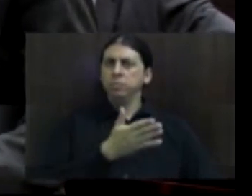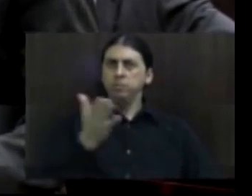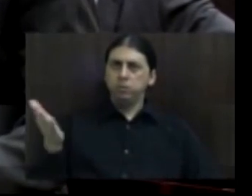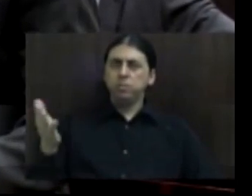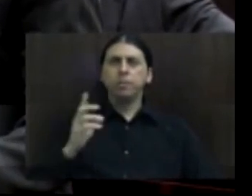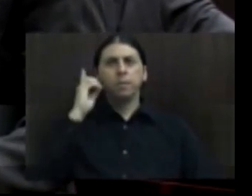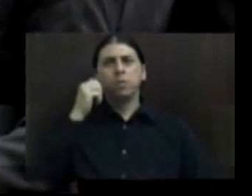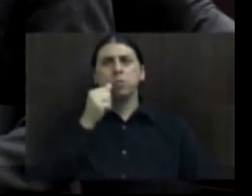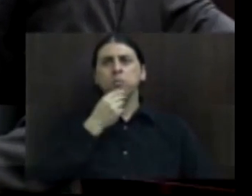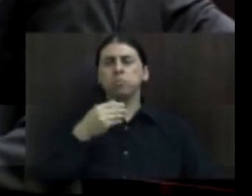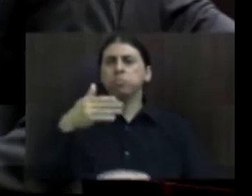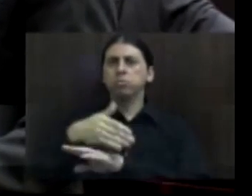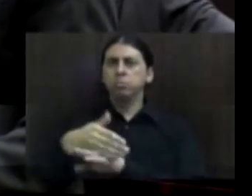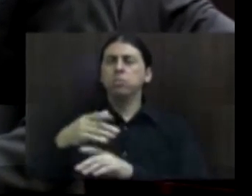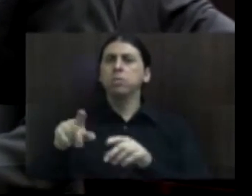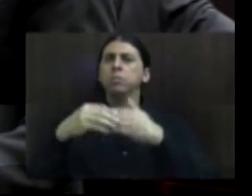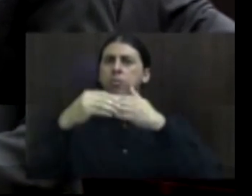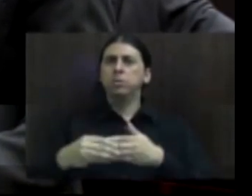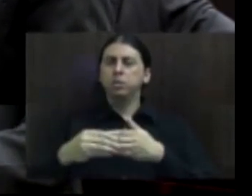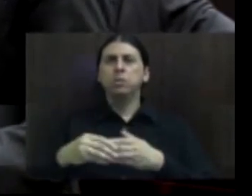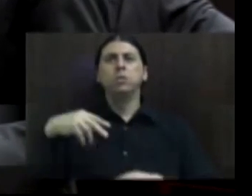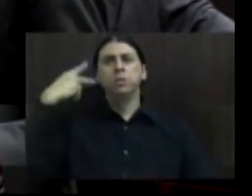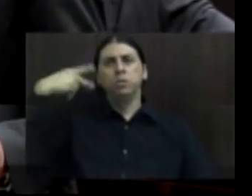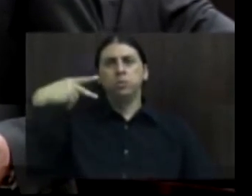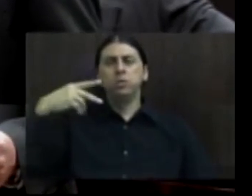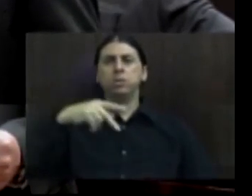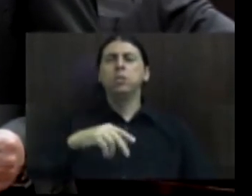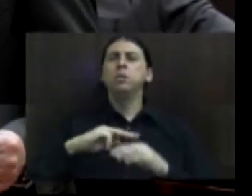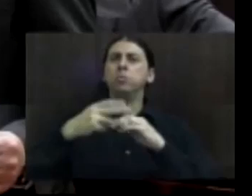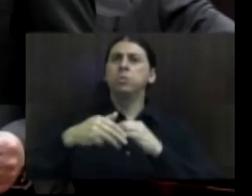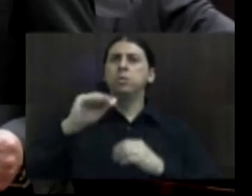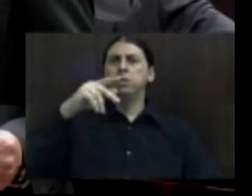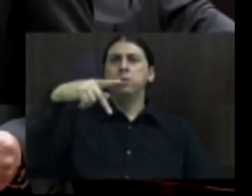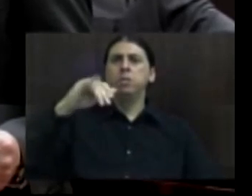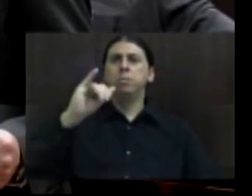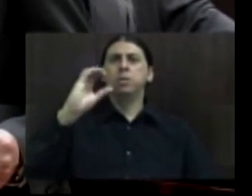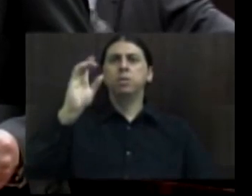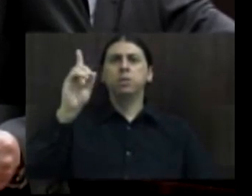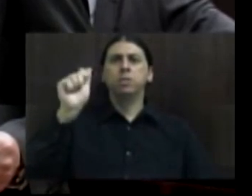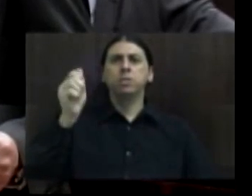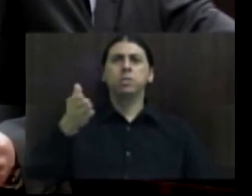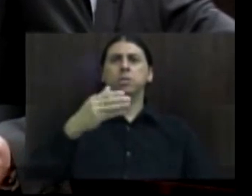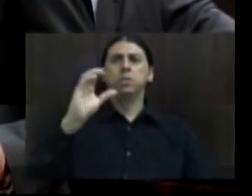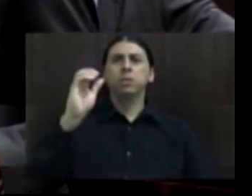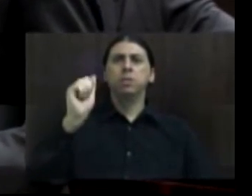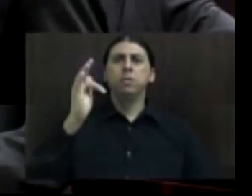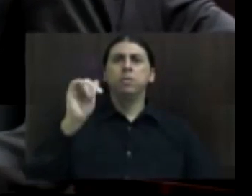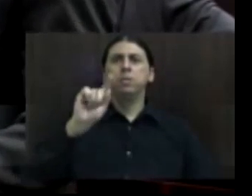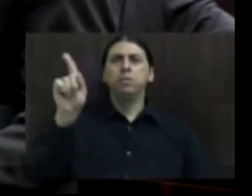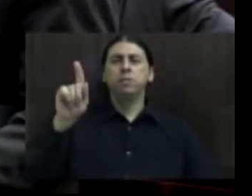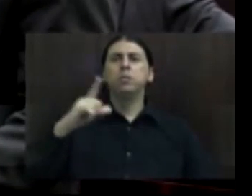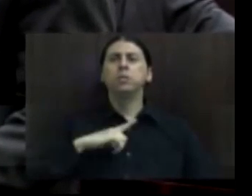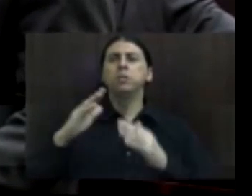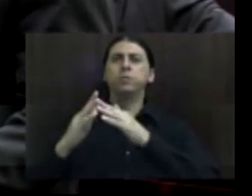aqui presentes cumprimentar os vereadores de Picada Café tem dois aqui o Jair e o Marc que são meus